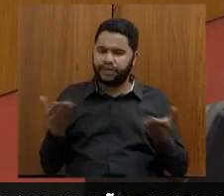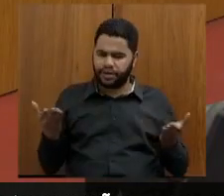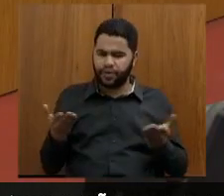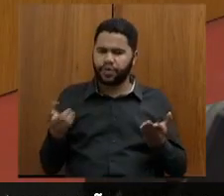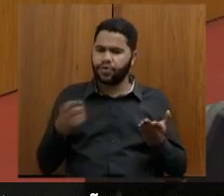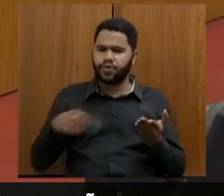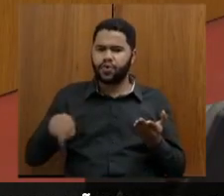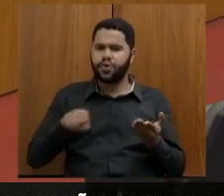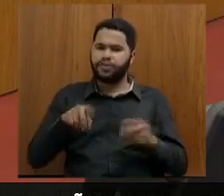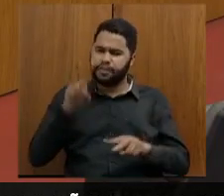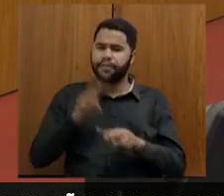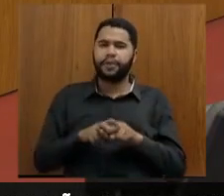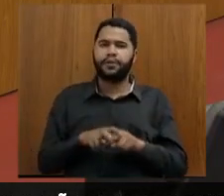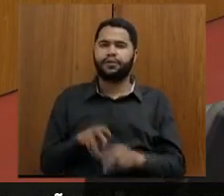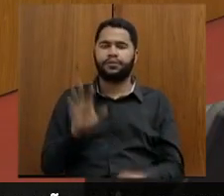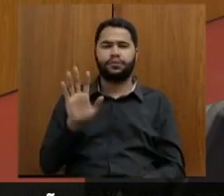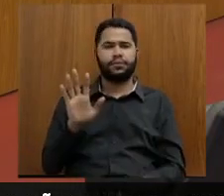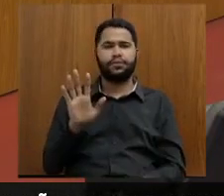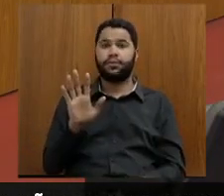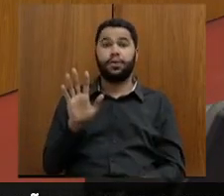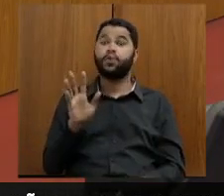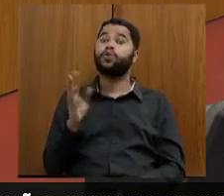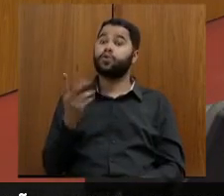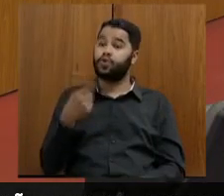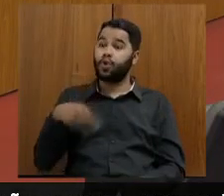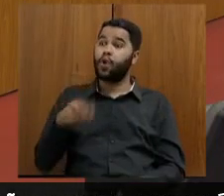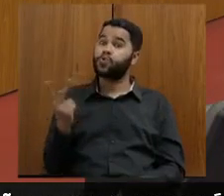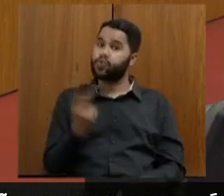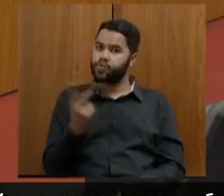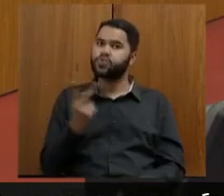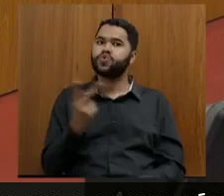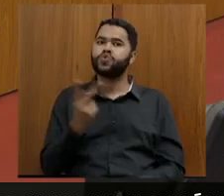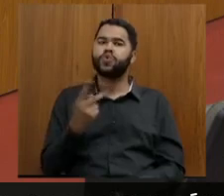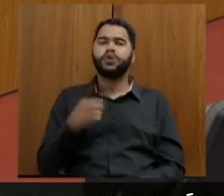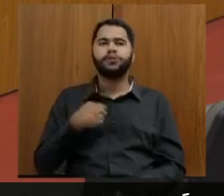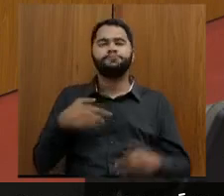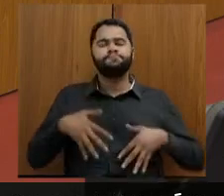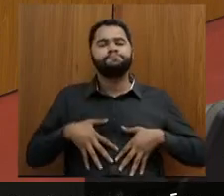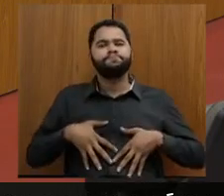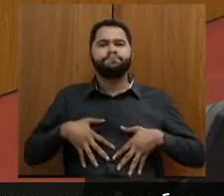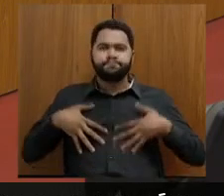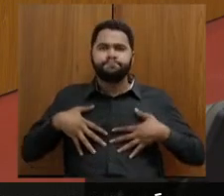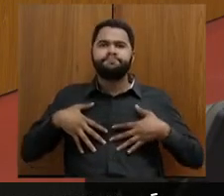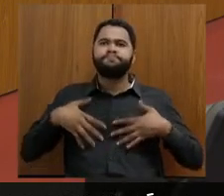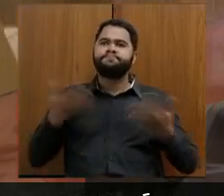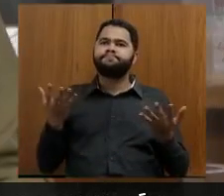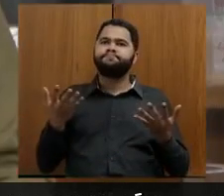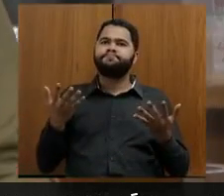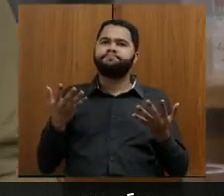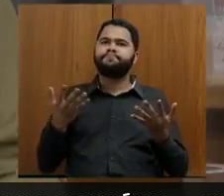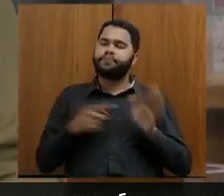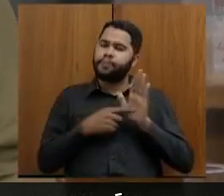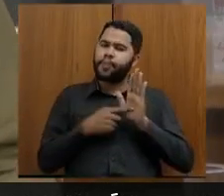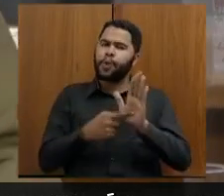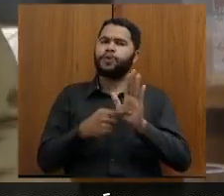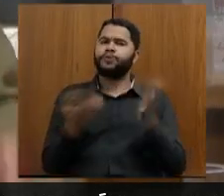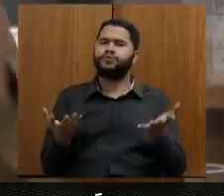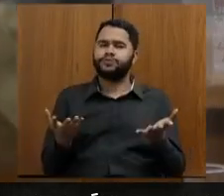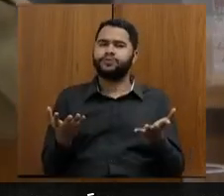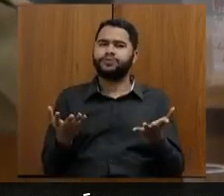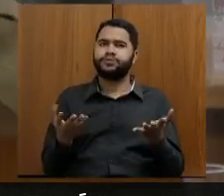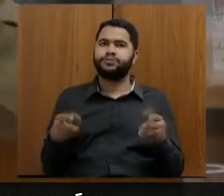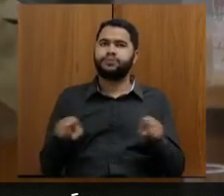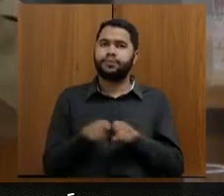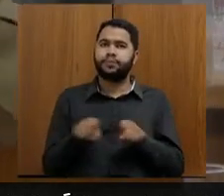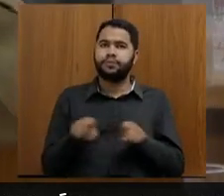negócio é que é aprender válido para se não nós vamos fazer uns dois e eu tenho a grata satisfação agora né de mostrar esses resultados que é fruto